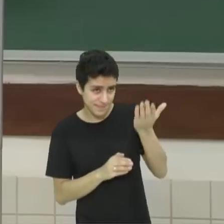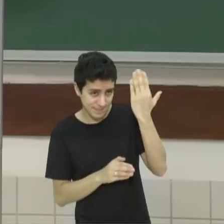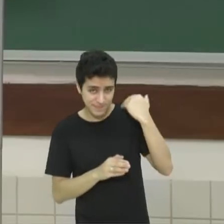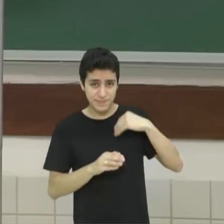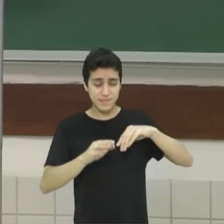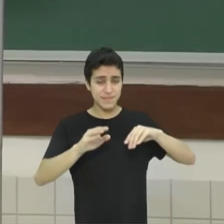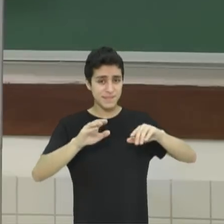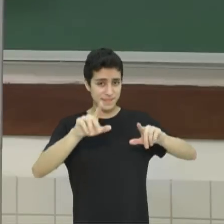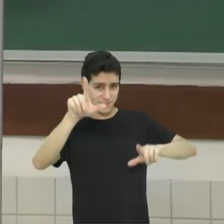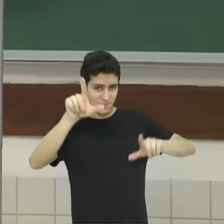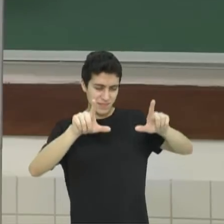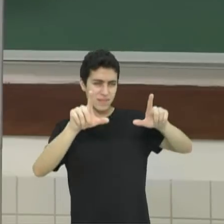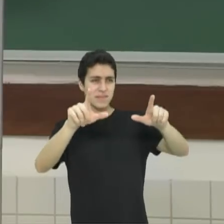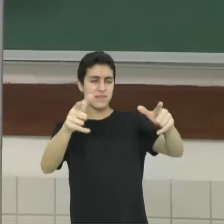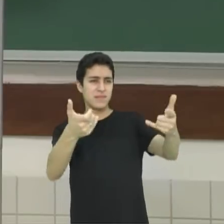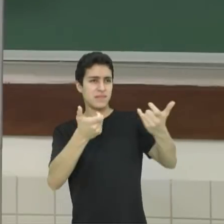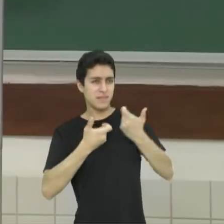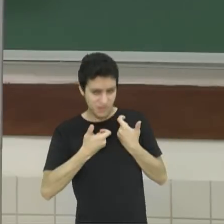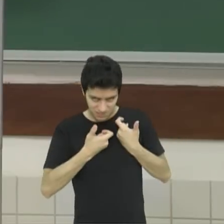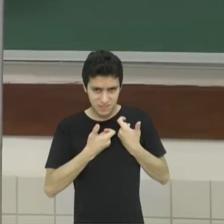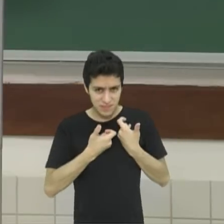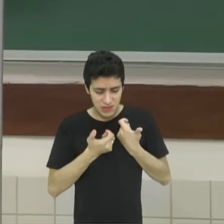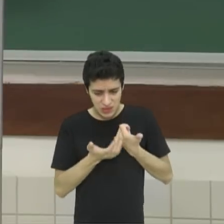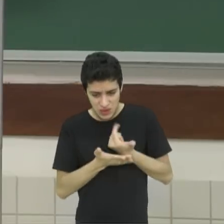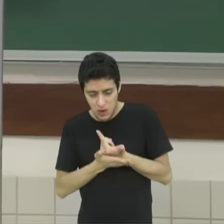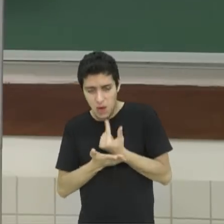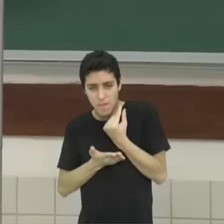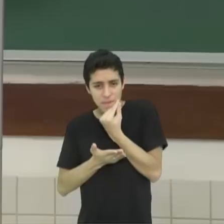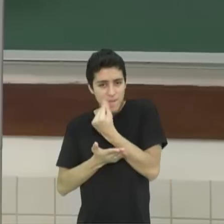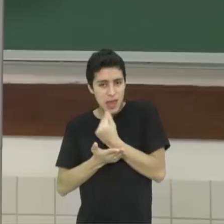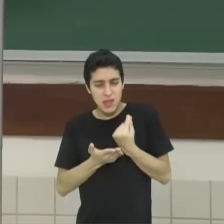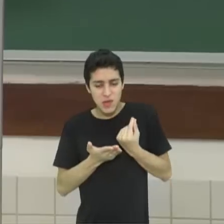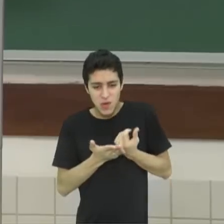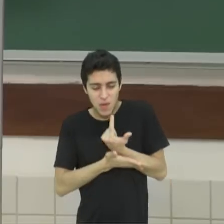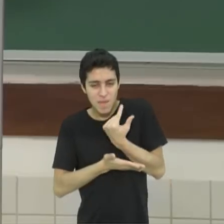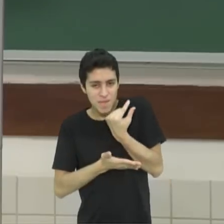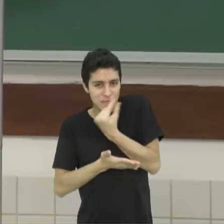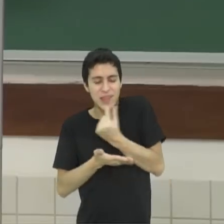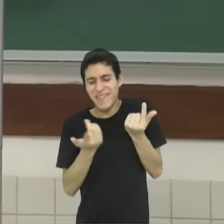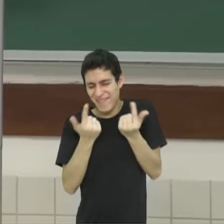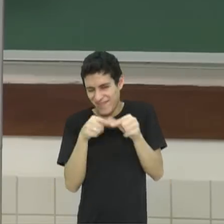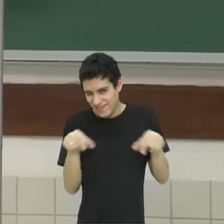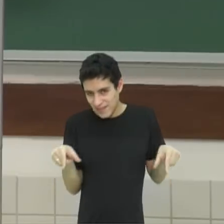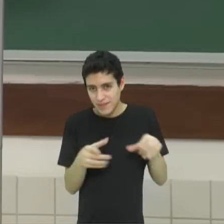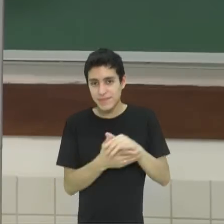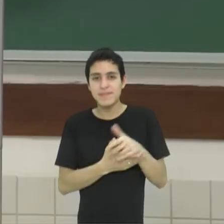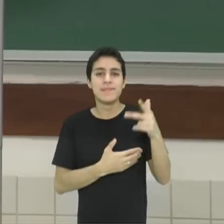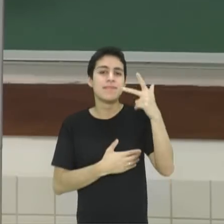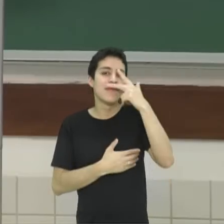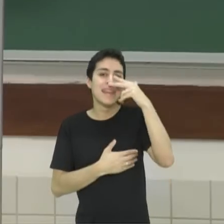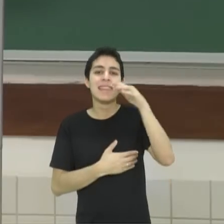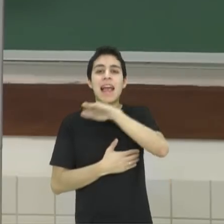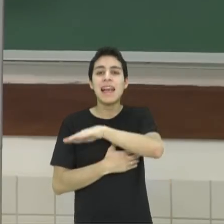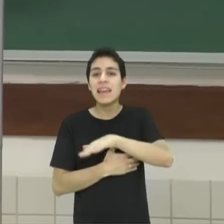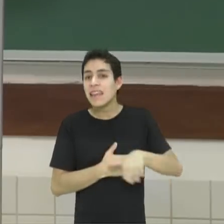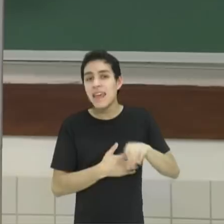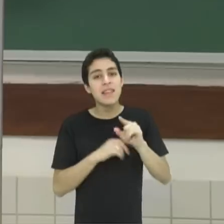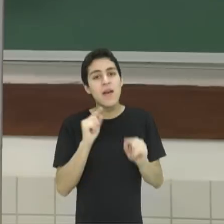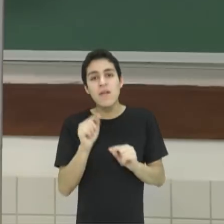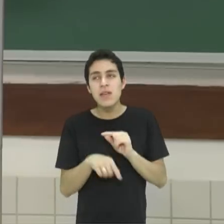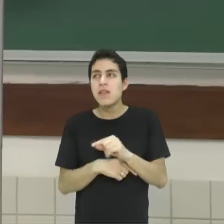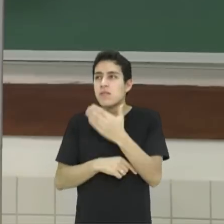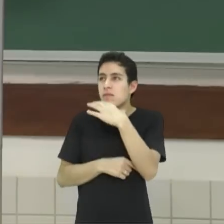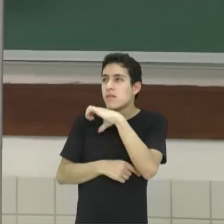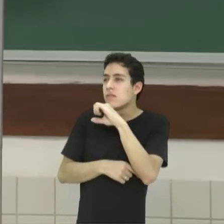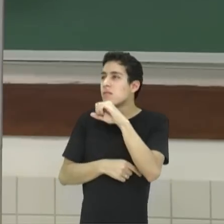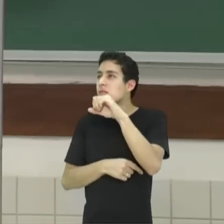assim: compre batom, compre batom. Era uma criança que tentava hipnotizar o pai para que ele